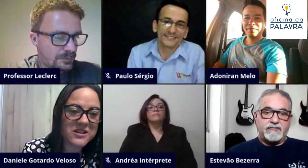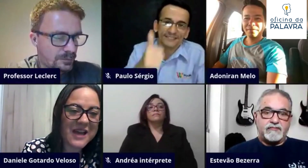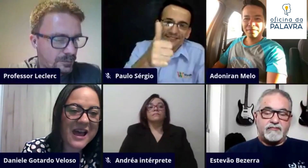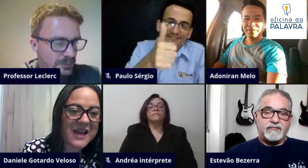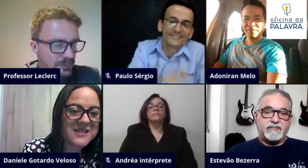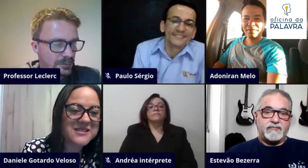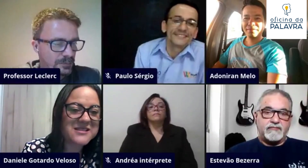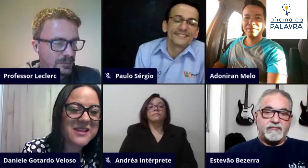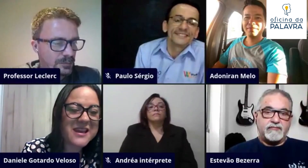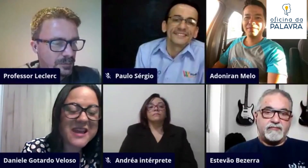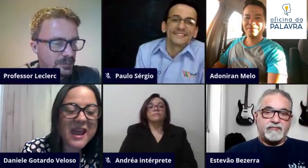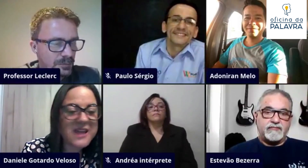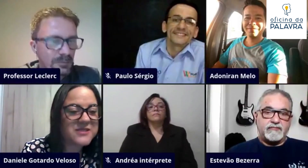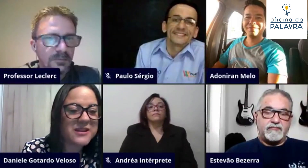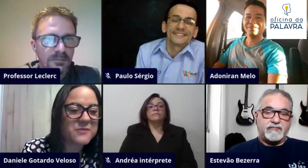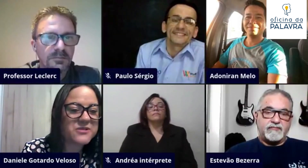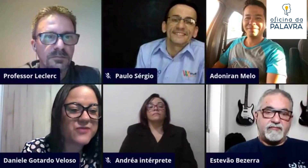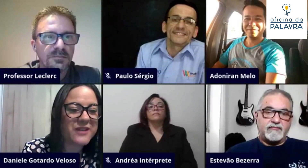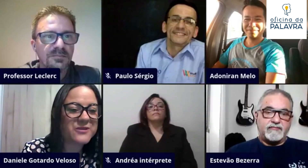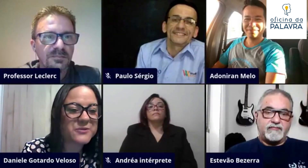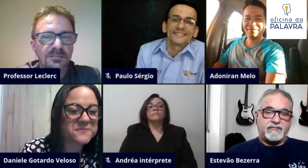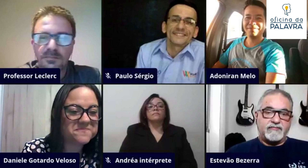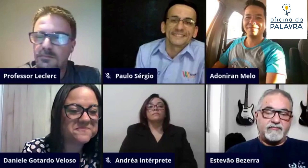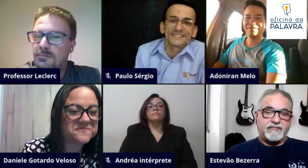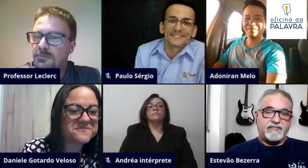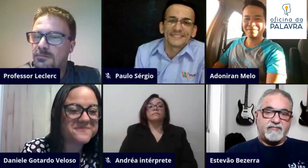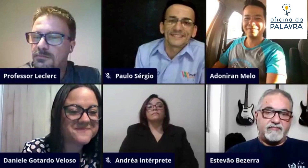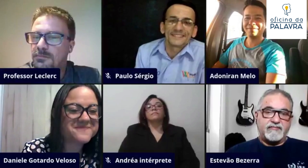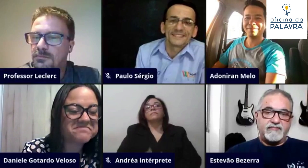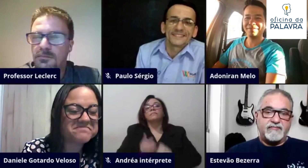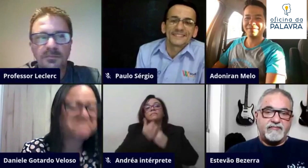línguas originais. É isso que temos feito.